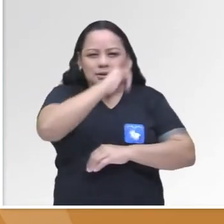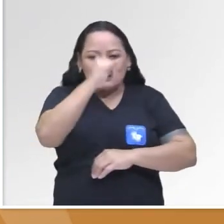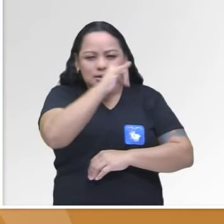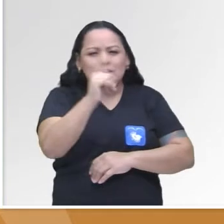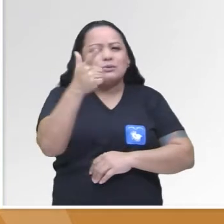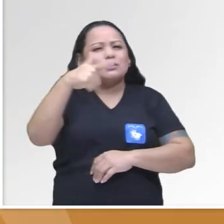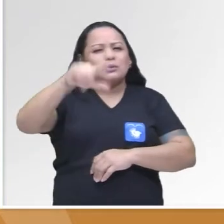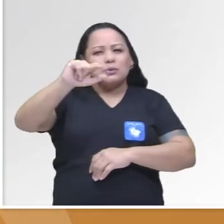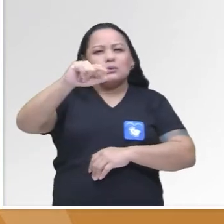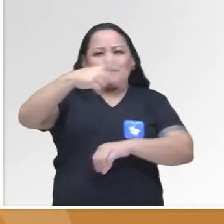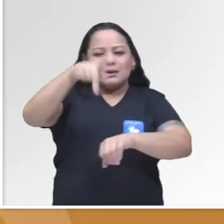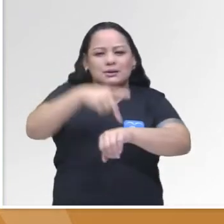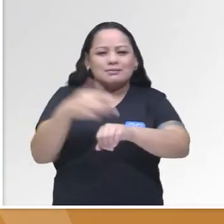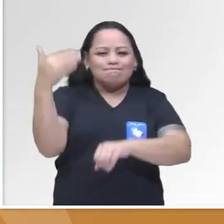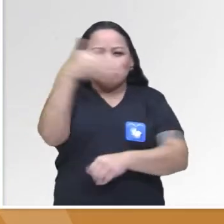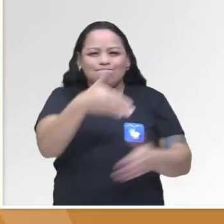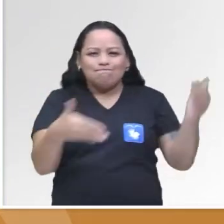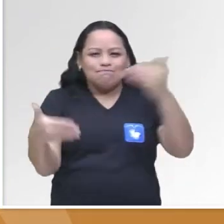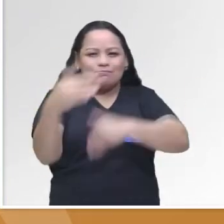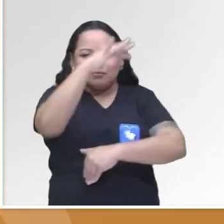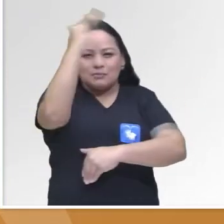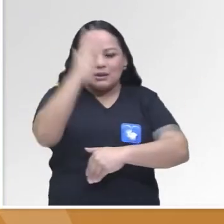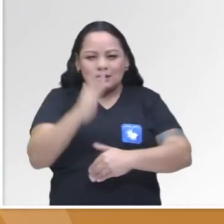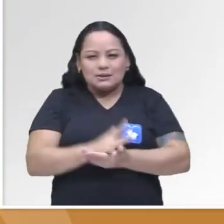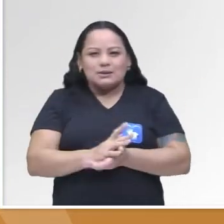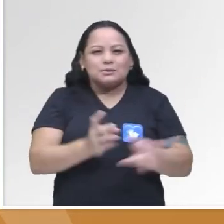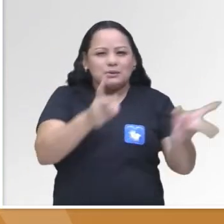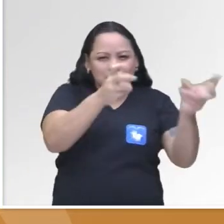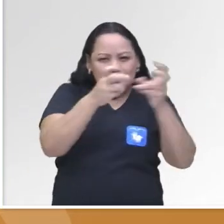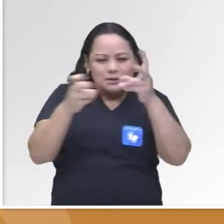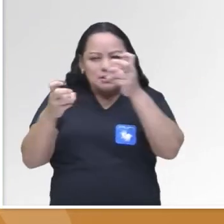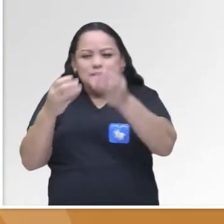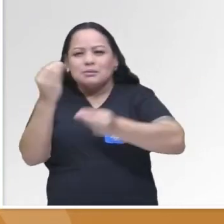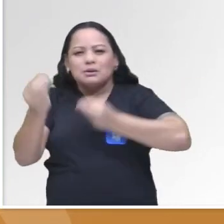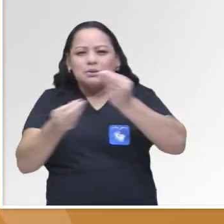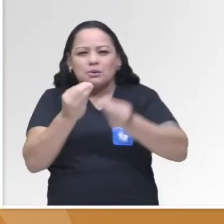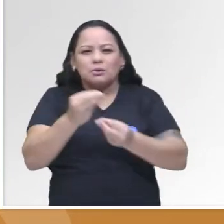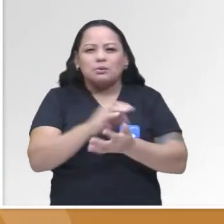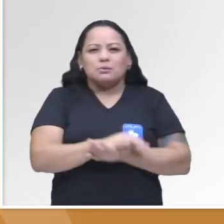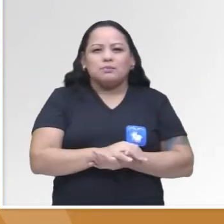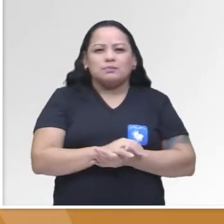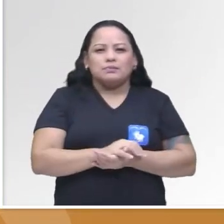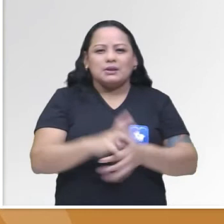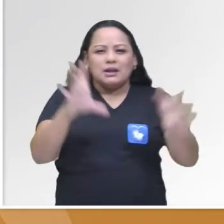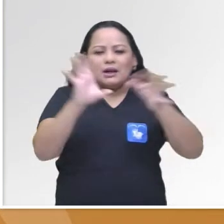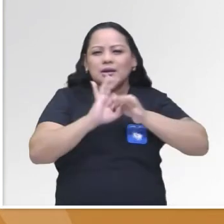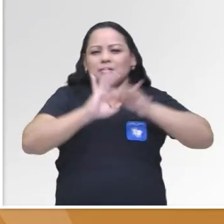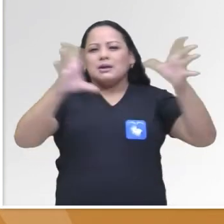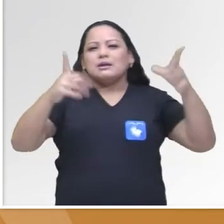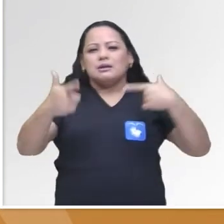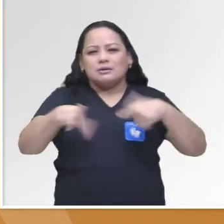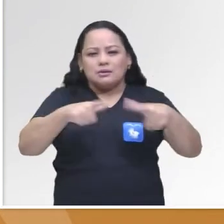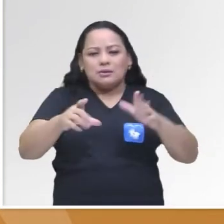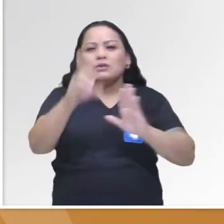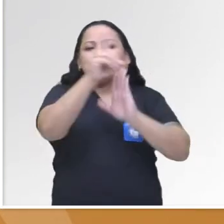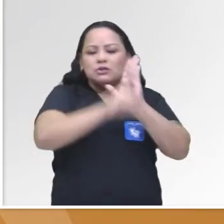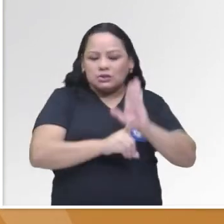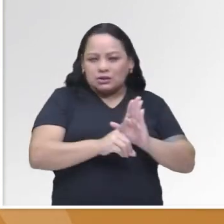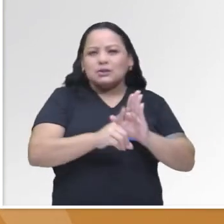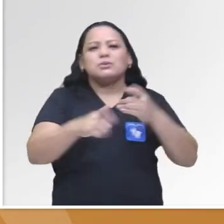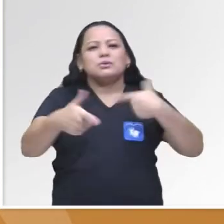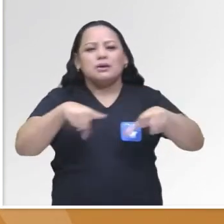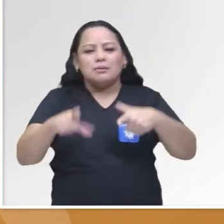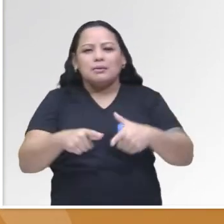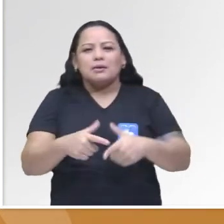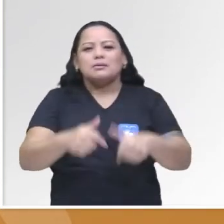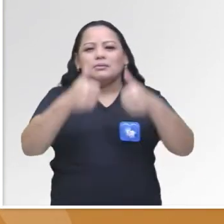nacionalidades, ideias que circulavam no mundo ali, como a questão da liberdade dos trabalhadores, dos direitos dos trabalhadores, já estavam presentes